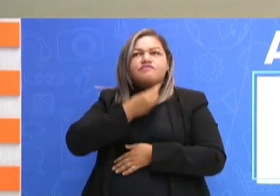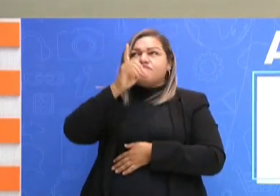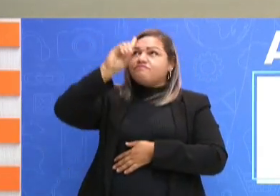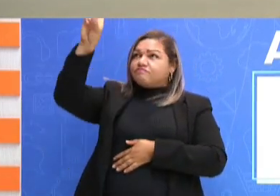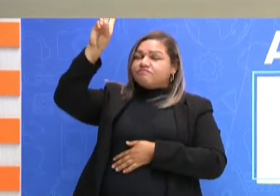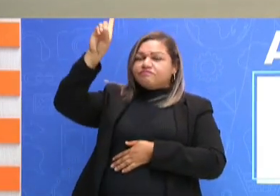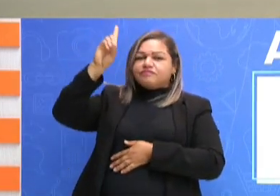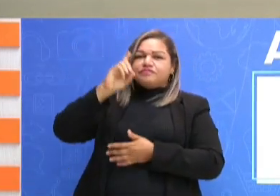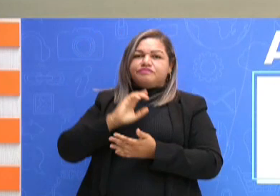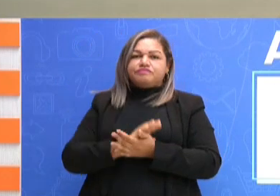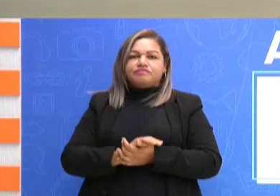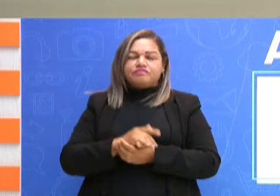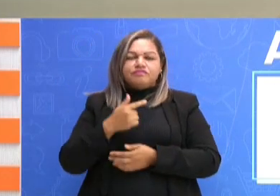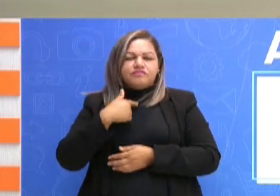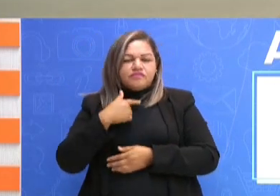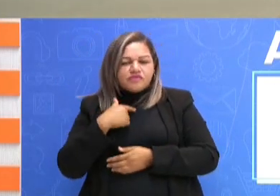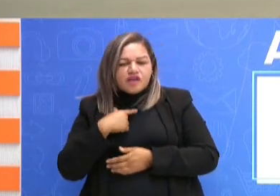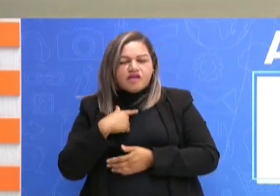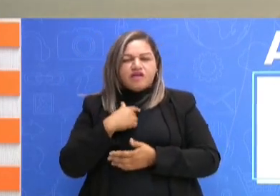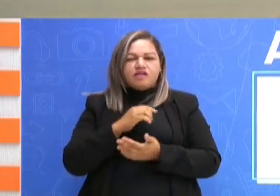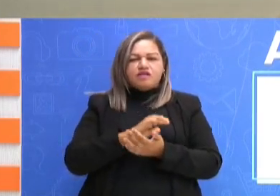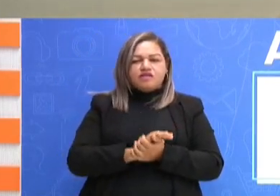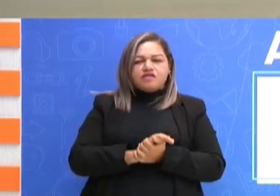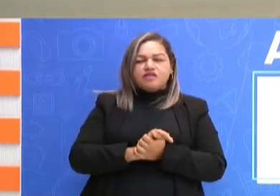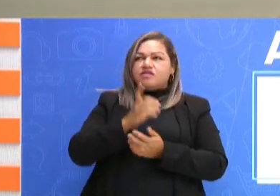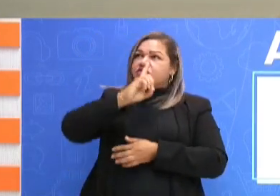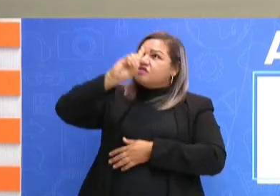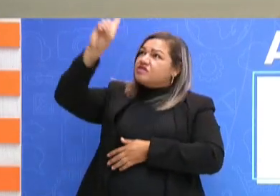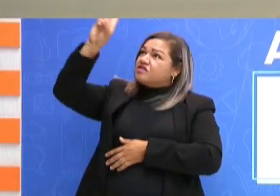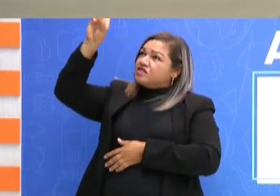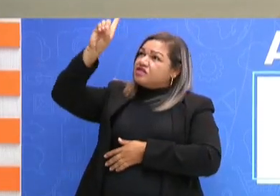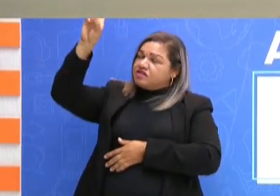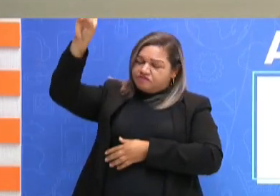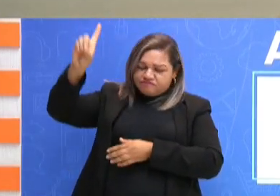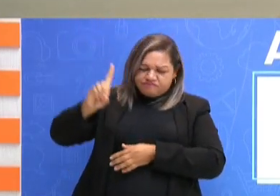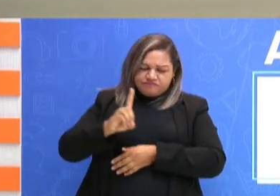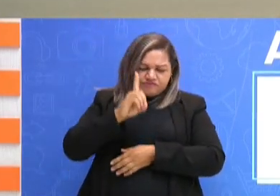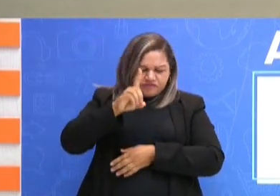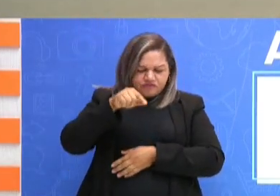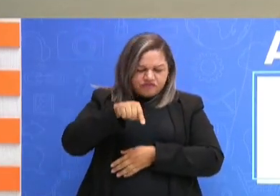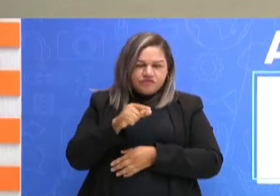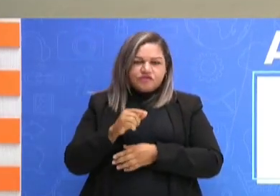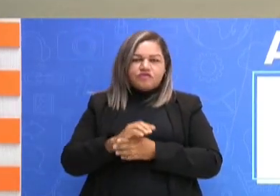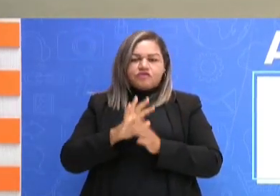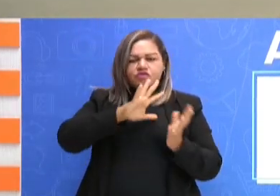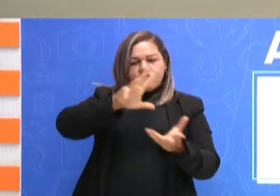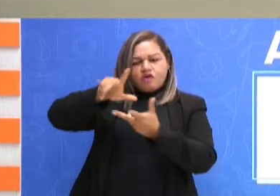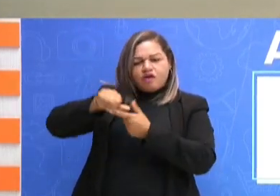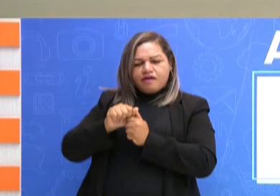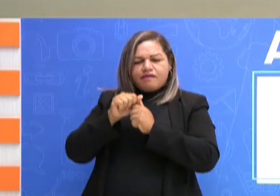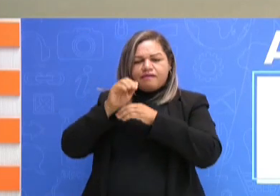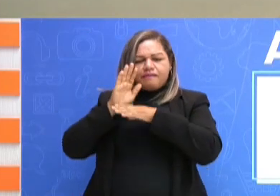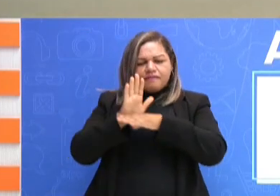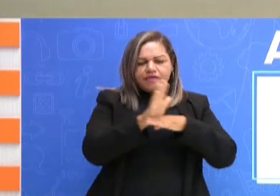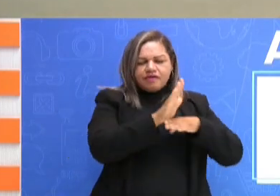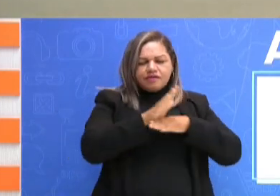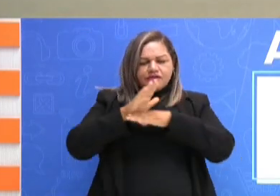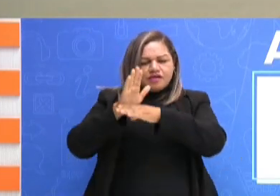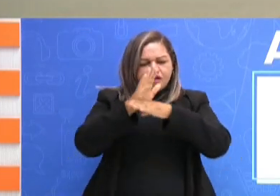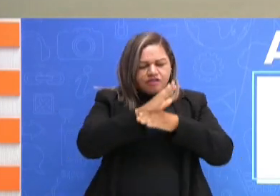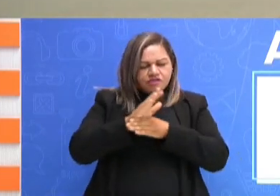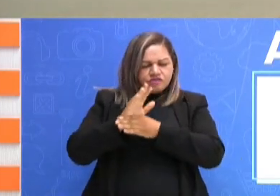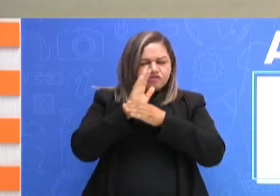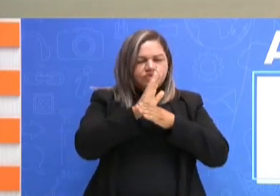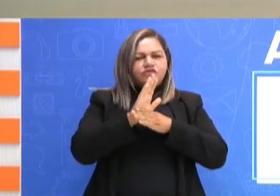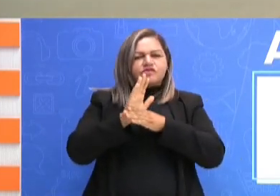servo. Eu sou apenas um servo que Deus colocou aqui na terra para ajudar na pregação da sua palavra,